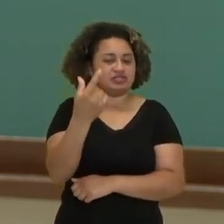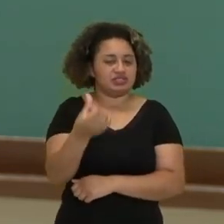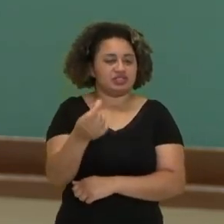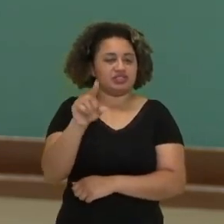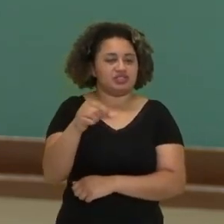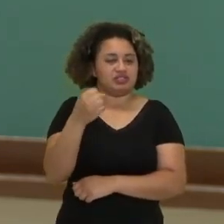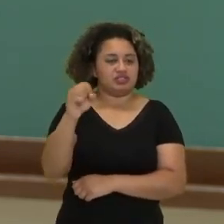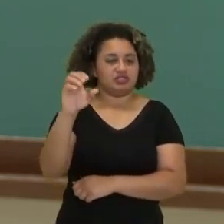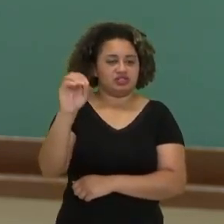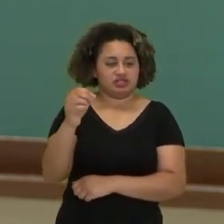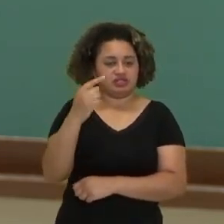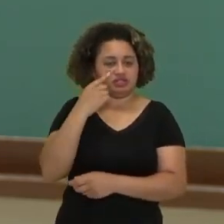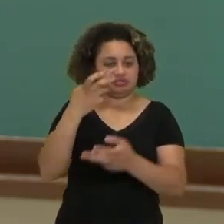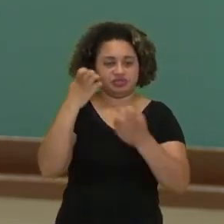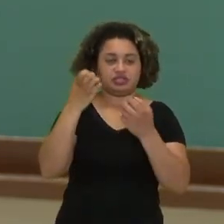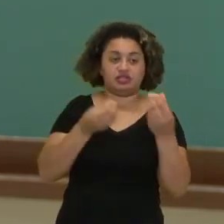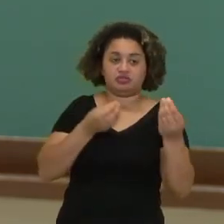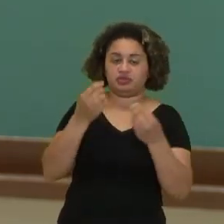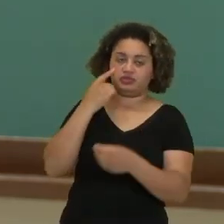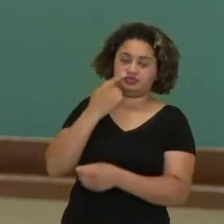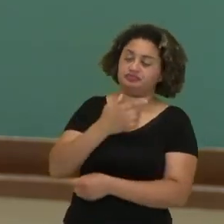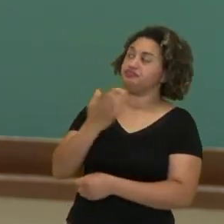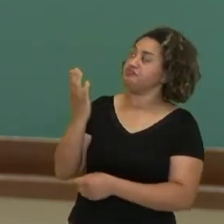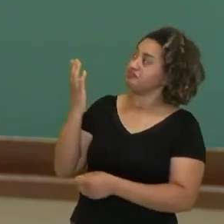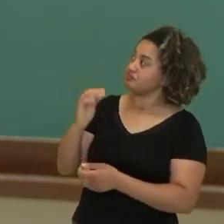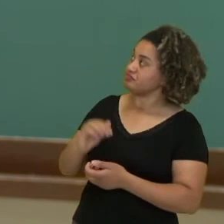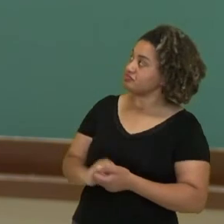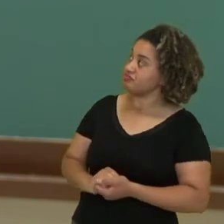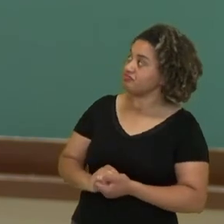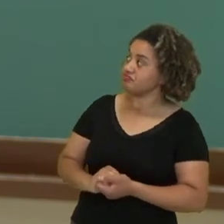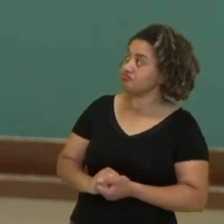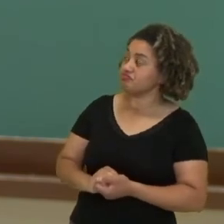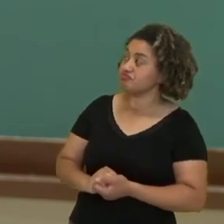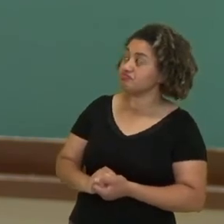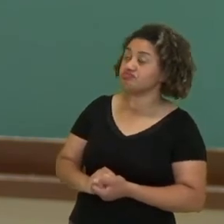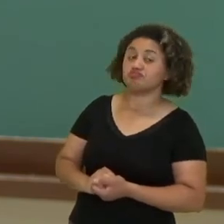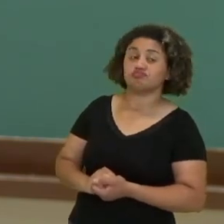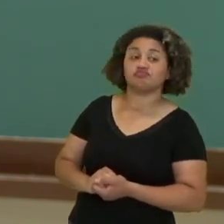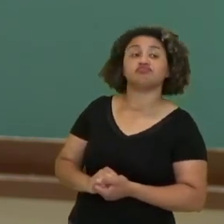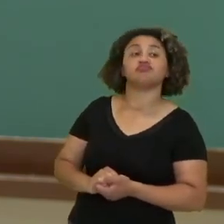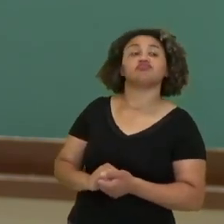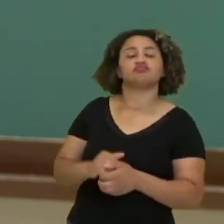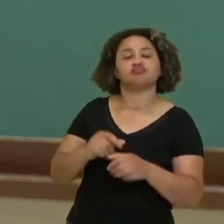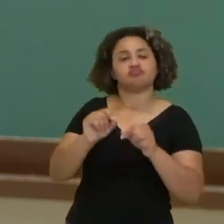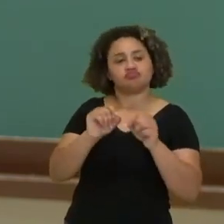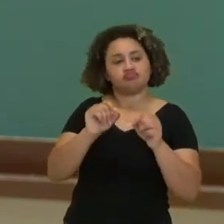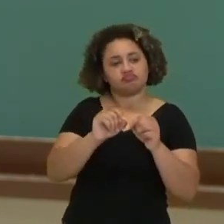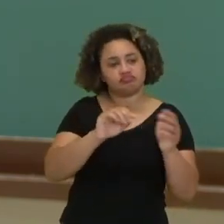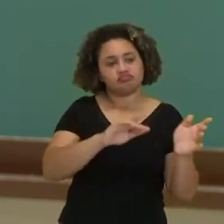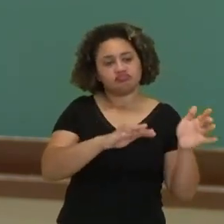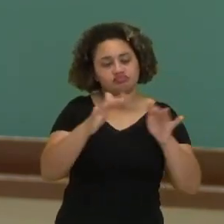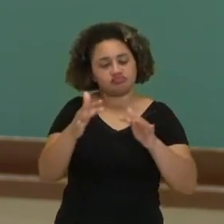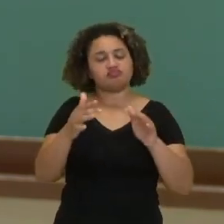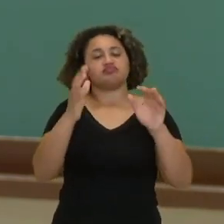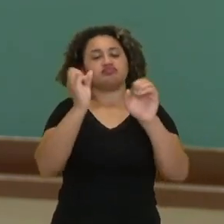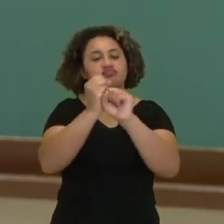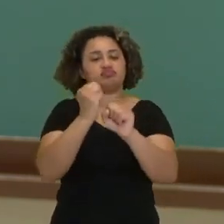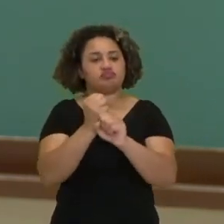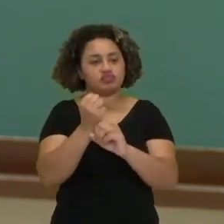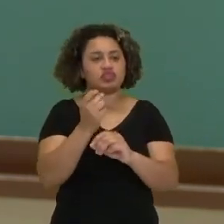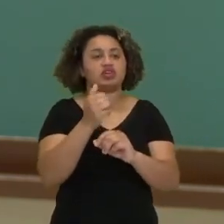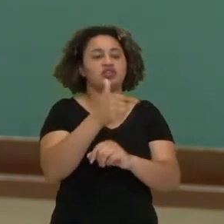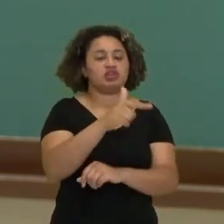lá, 16,8 litros por dia. Então, eu faço o mesmo procedimento depois para calcular